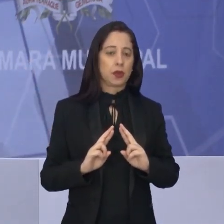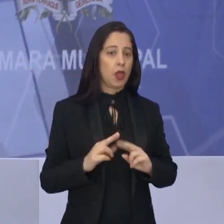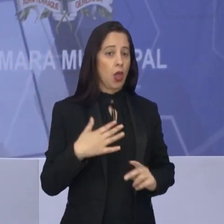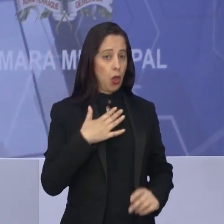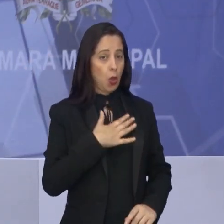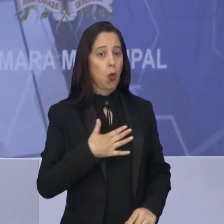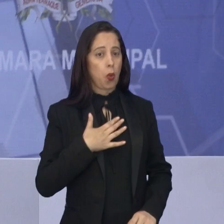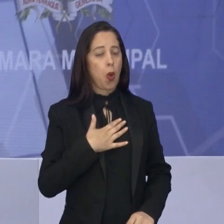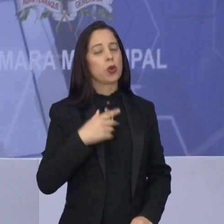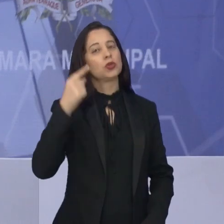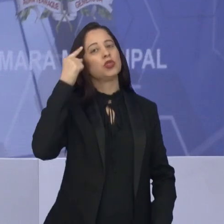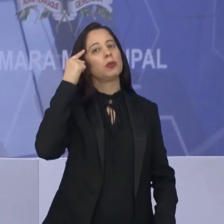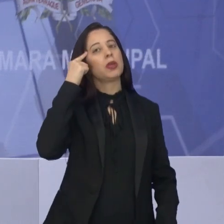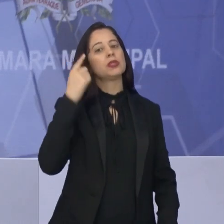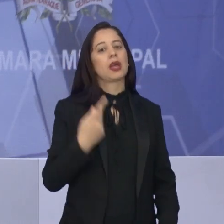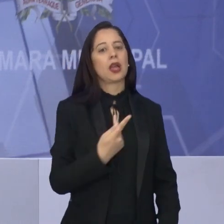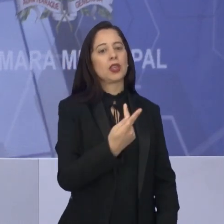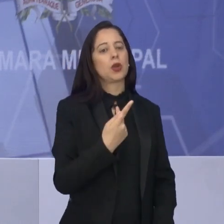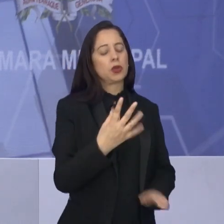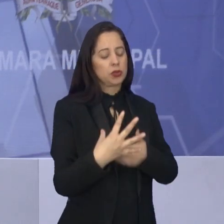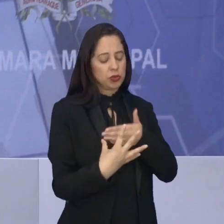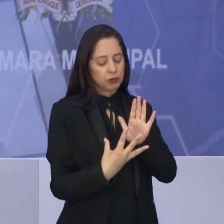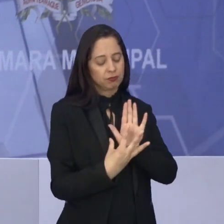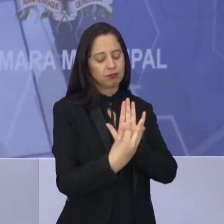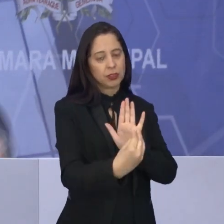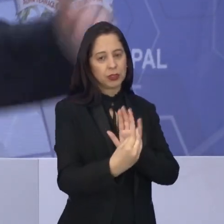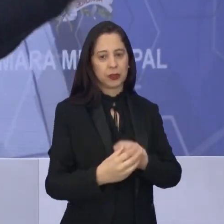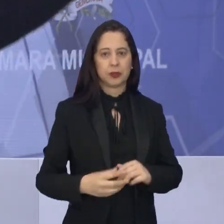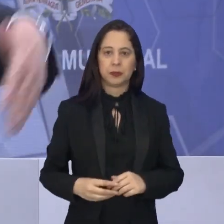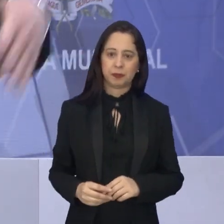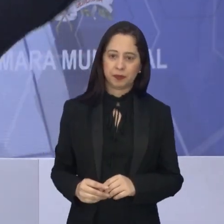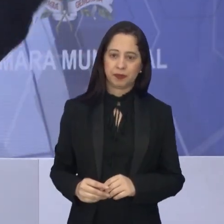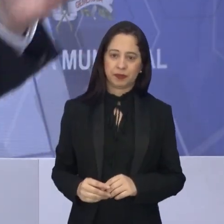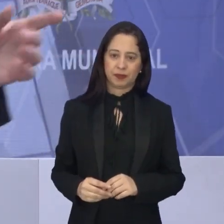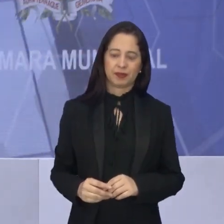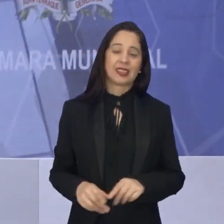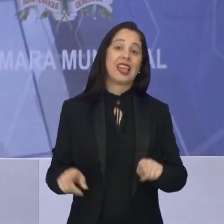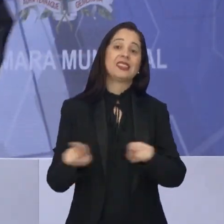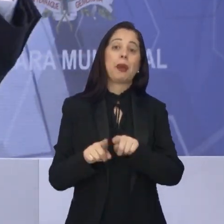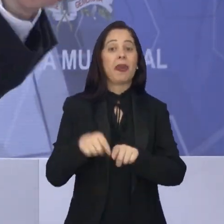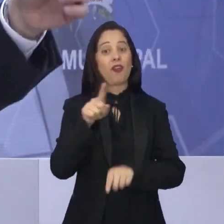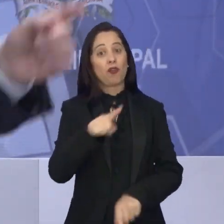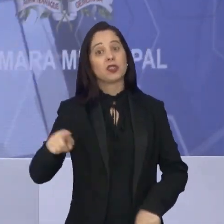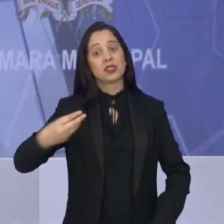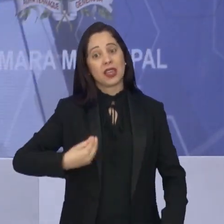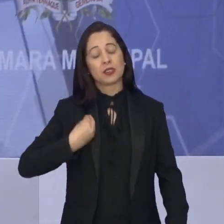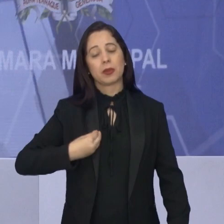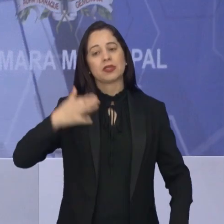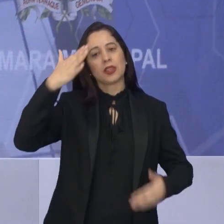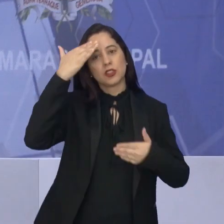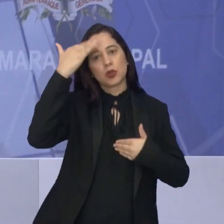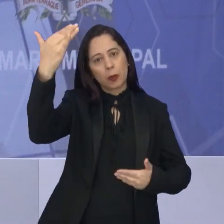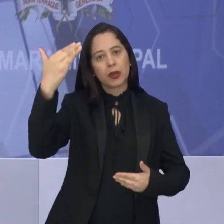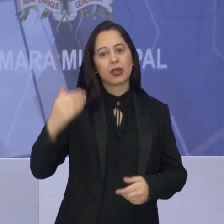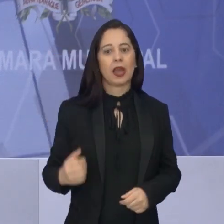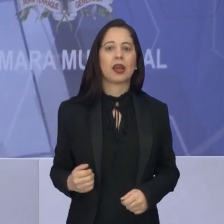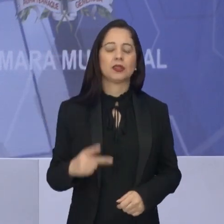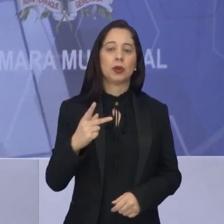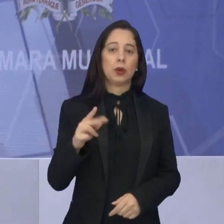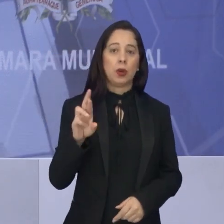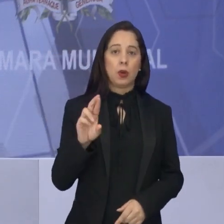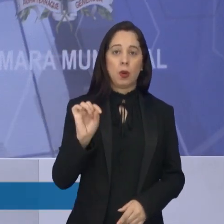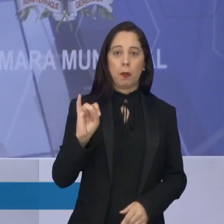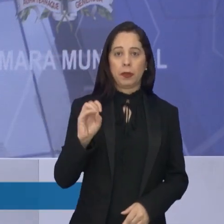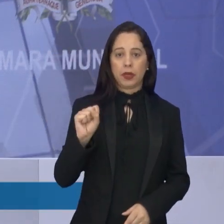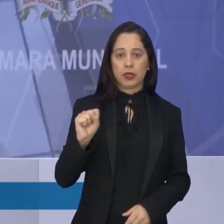de possibilidade. Obrigado, viu, Camucha? Bom, também a todos os presentes, queria fazer um agradecimento especial à Priscila,